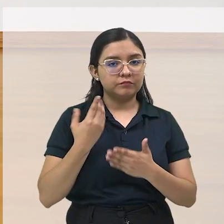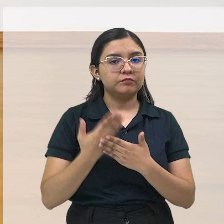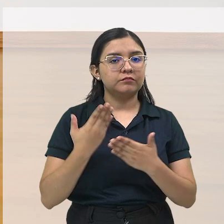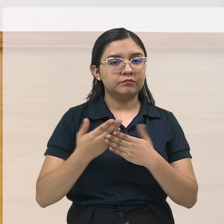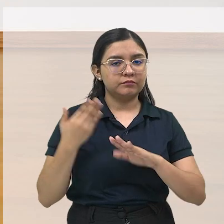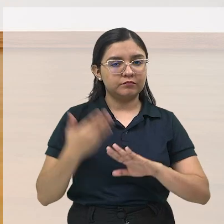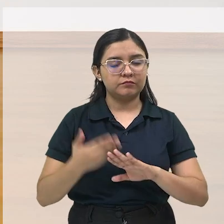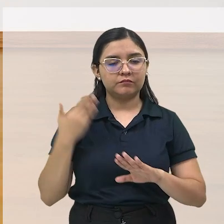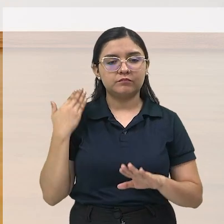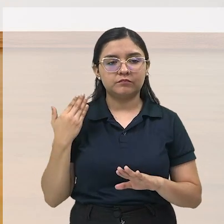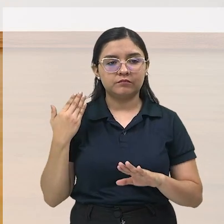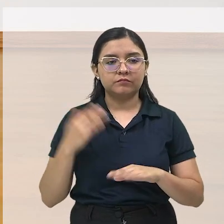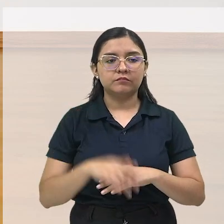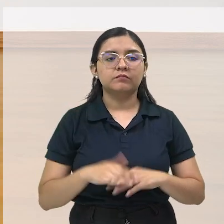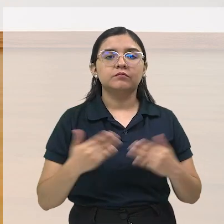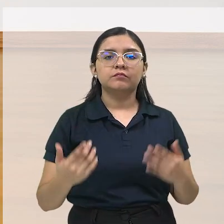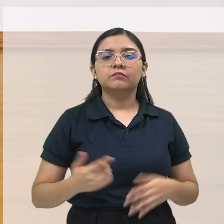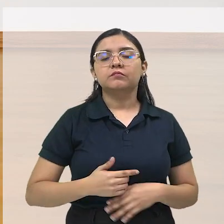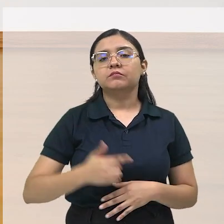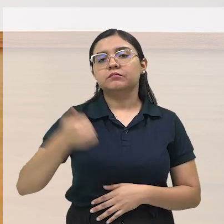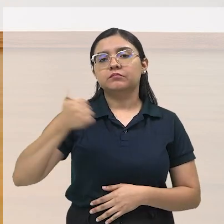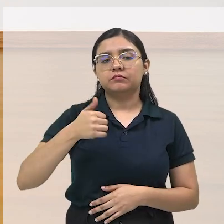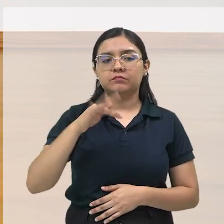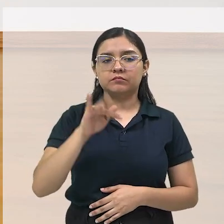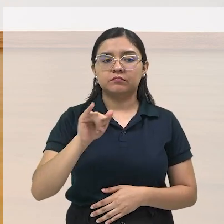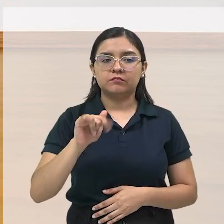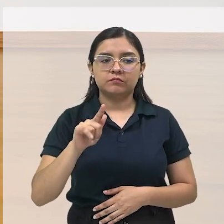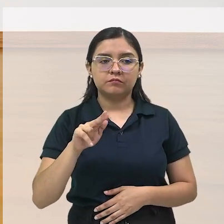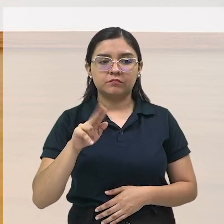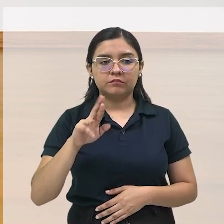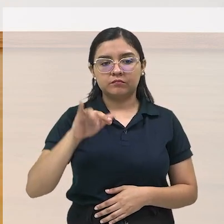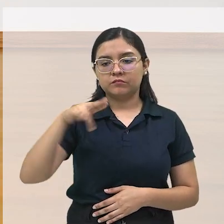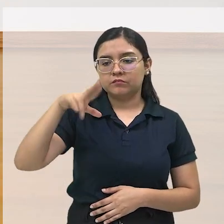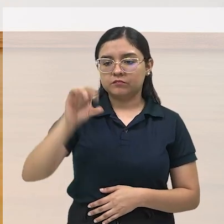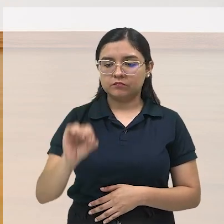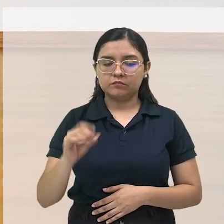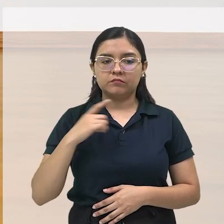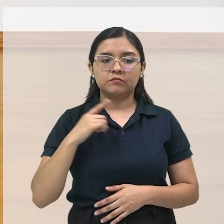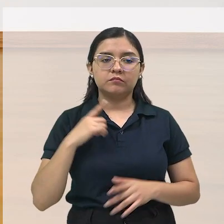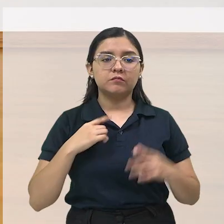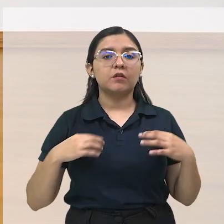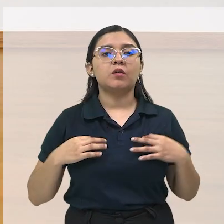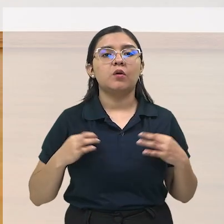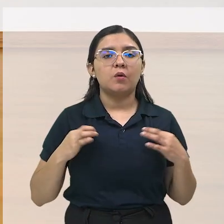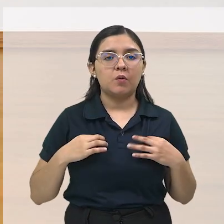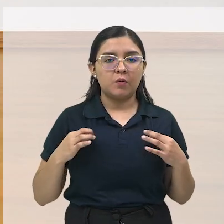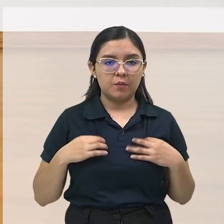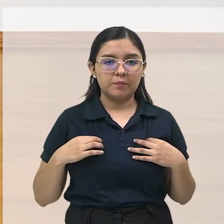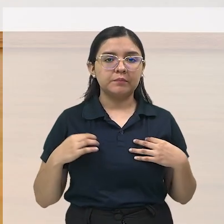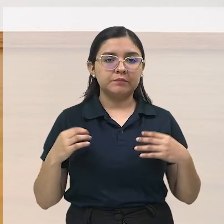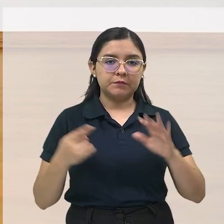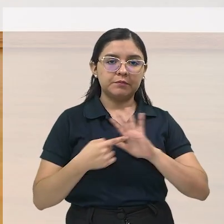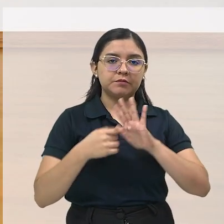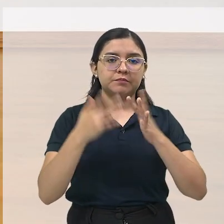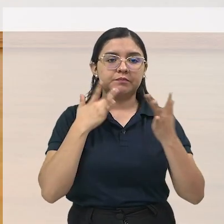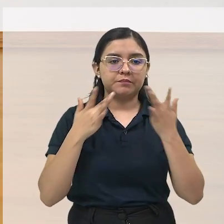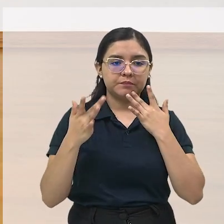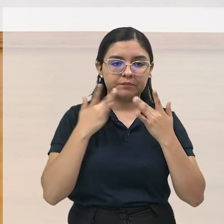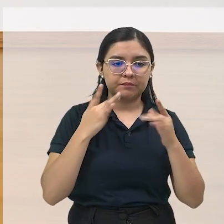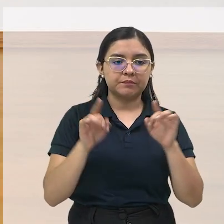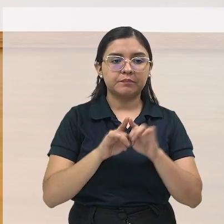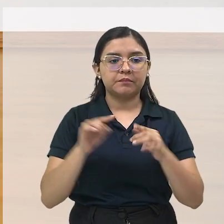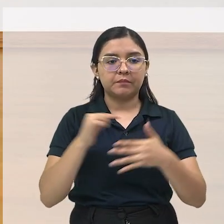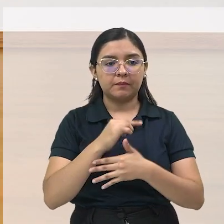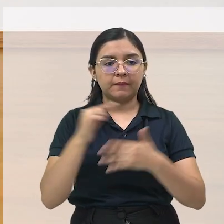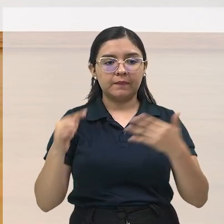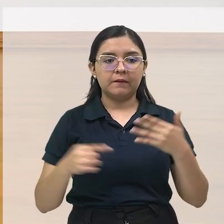conversamos. Vamos lembrar sobre o figurino? O figurino pode ser entendido como traje cênico ou mesmo um conjunto